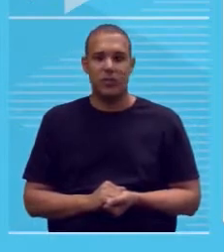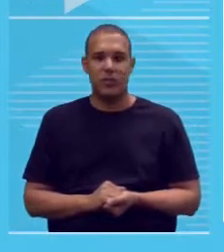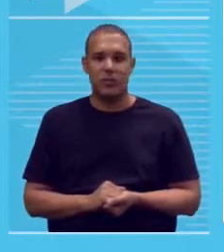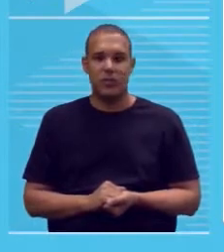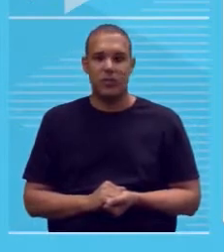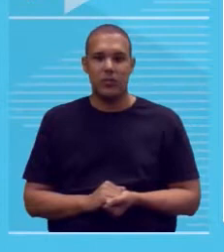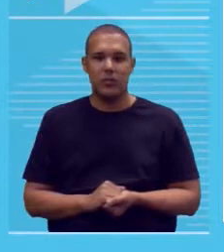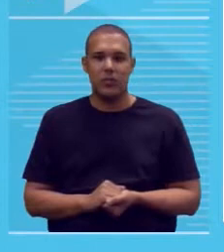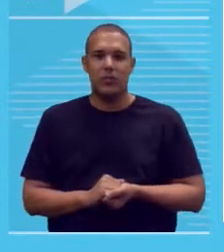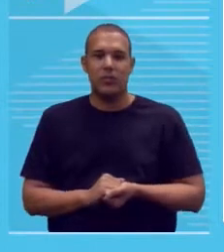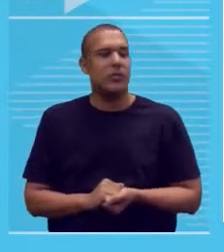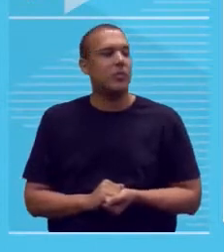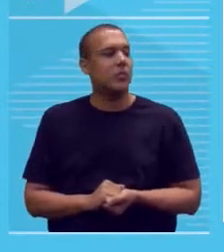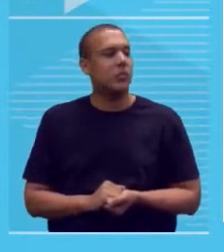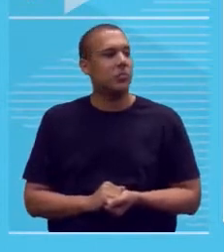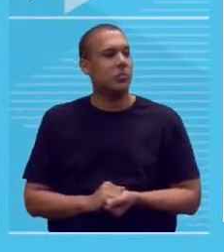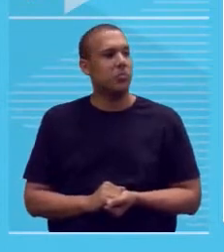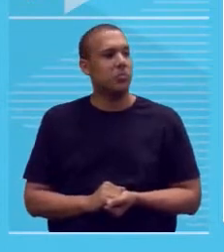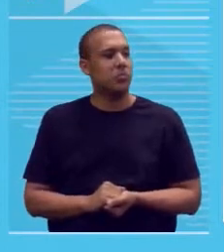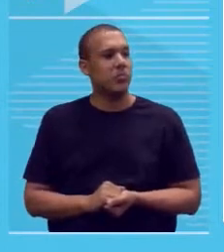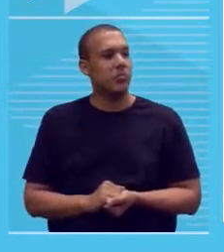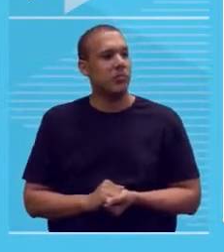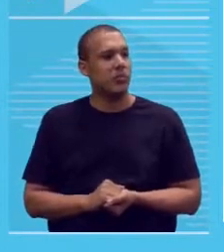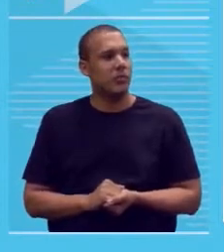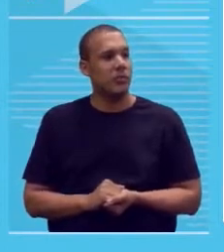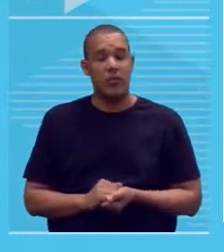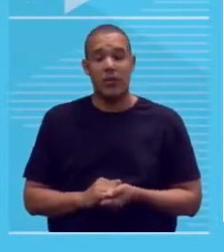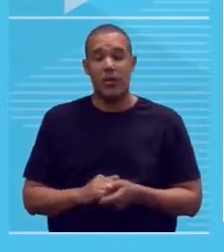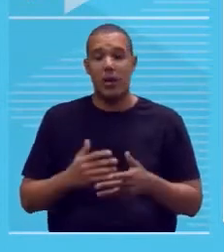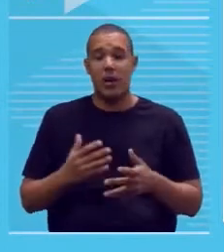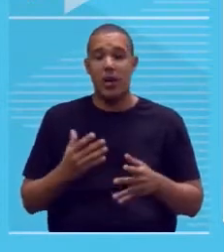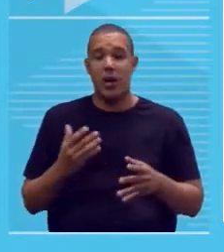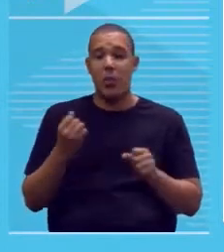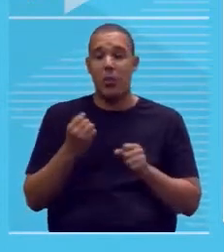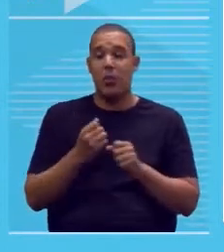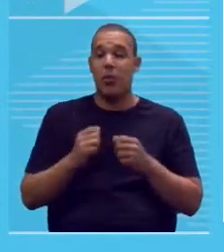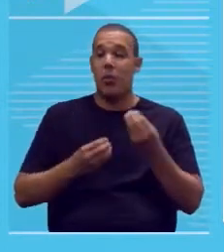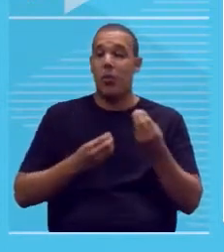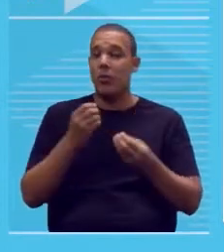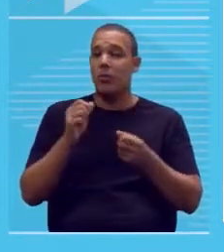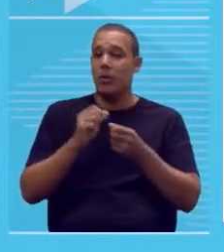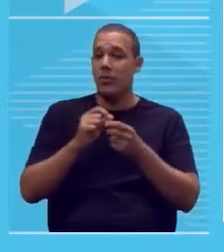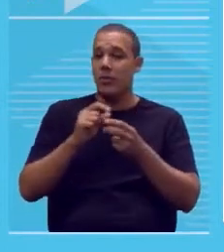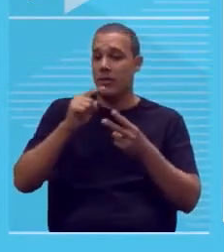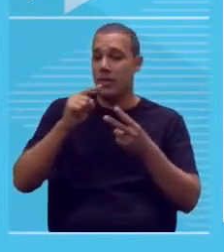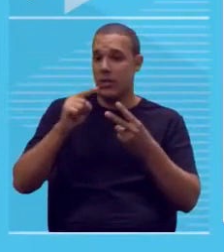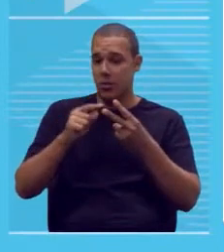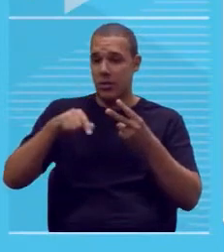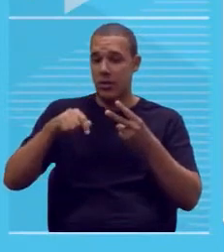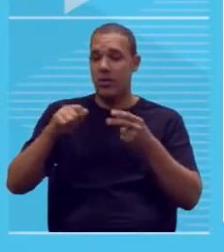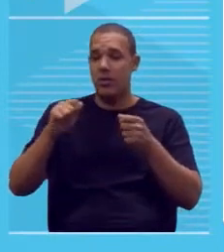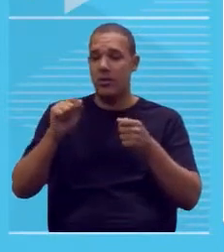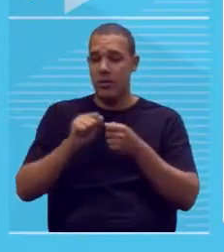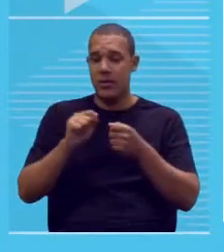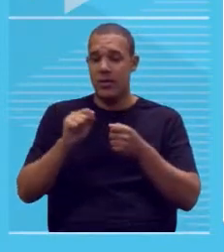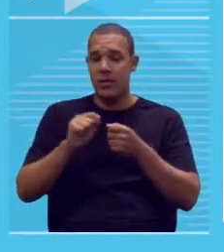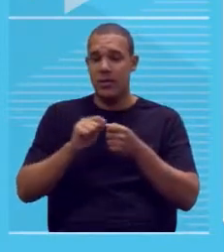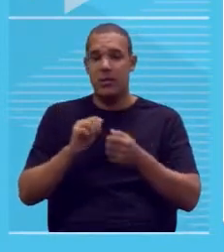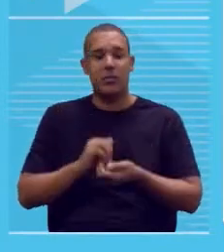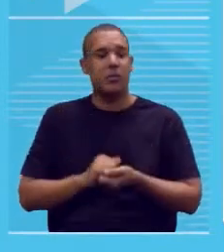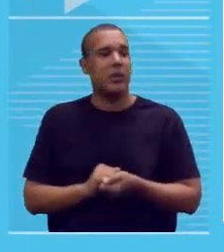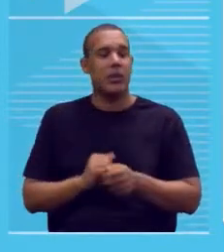2,5 para o valor do coeficiente angular. Qual que seria a outra sugestão que eu acho também interessante? Você